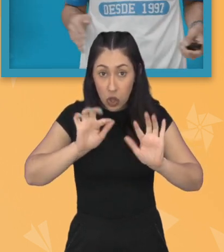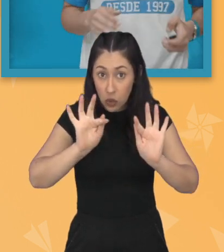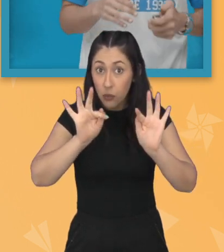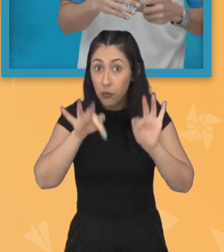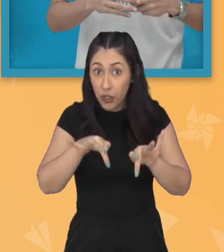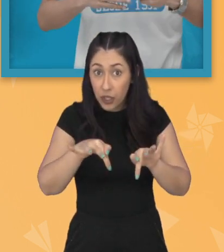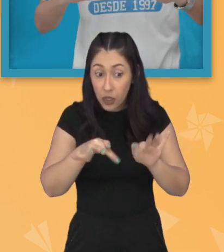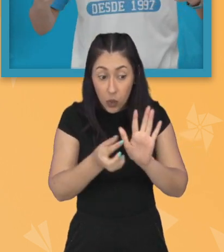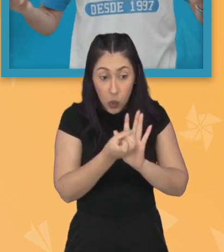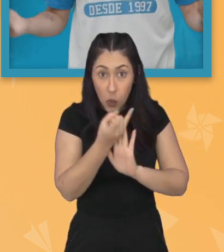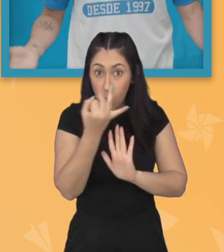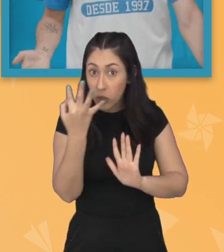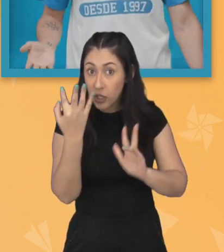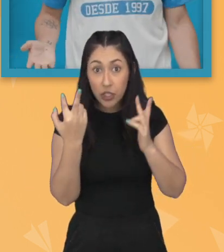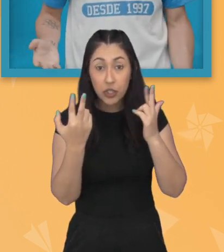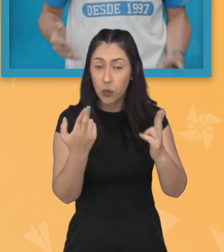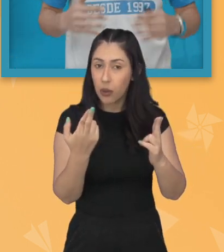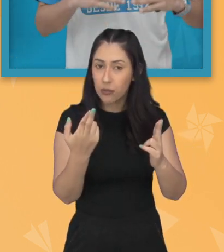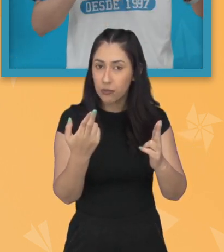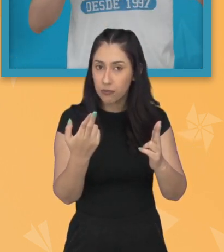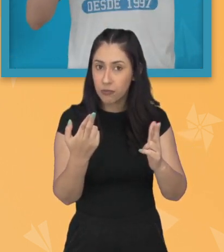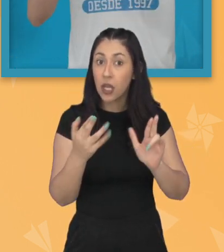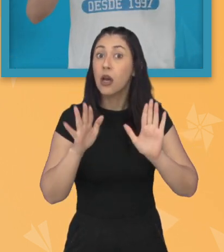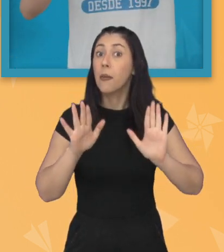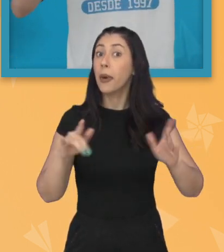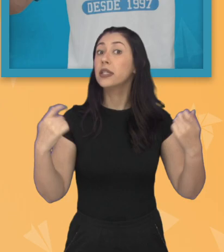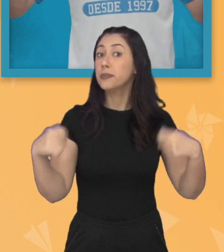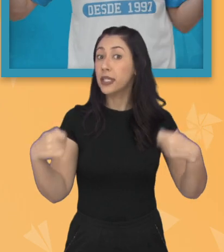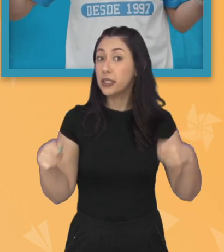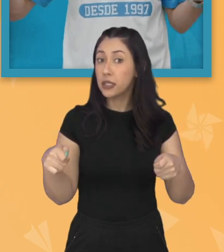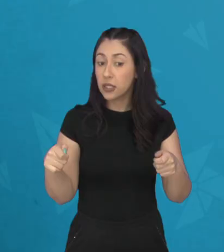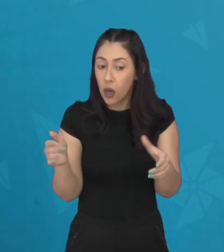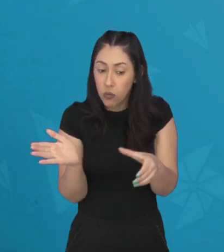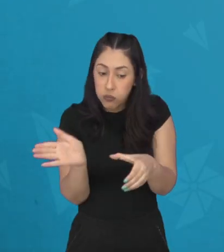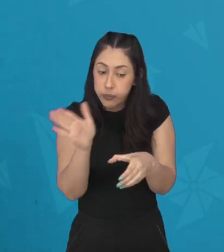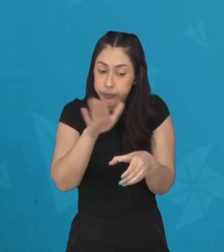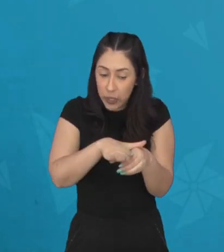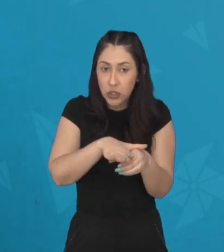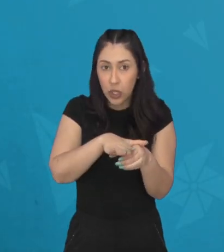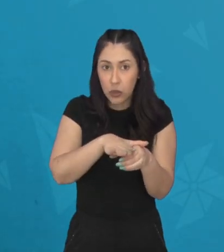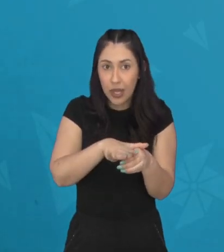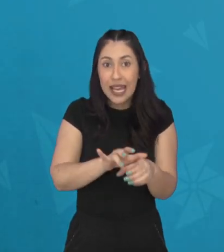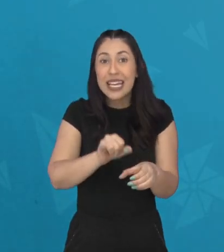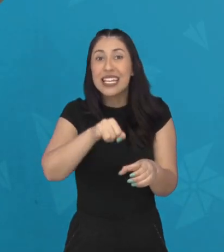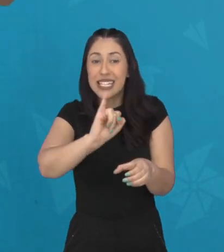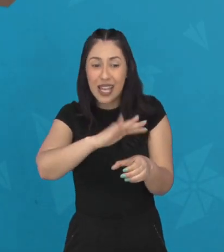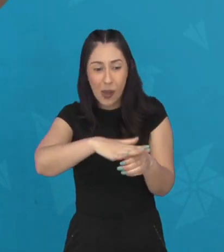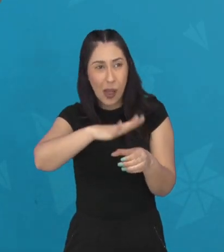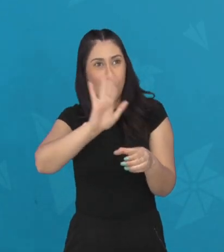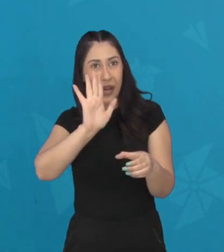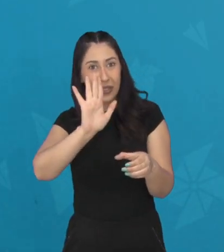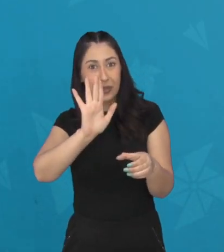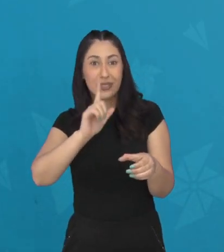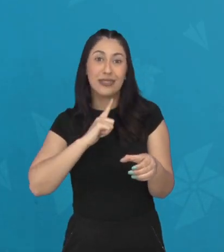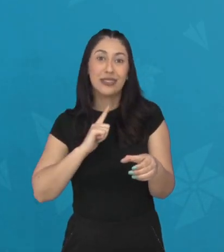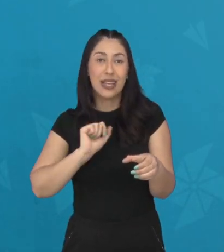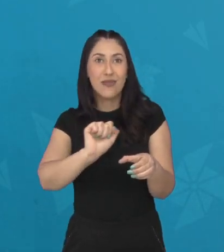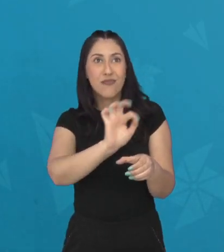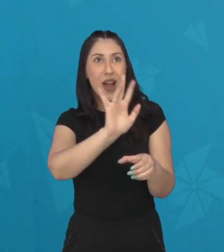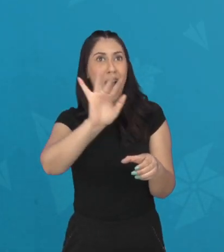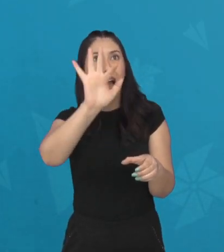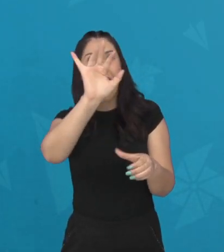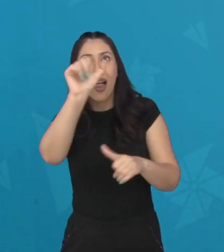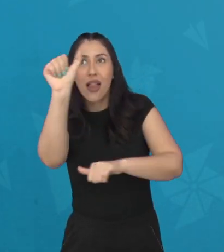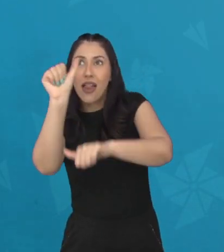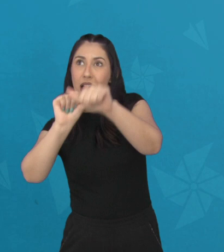isso considerando um recipiente aberto, que tenha contato com o meio externo, vai ter trocas naturalmente ali. Então, obviamente, essa lei